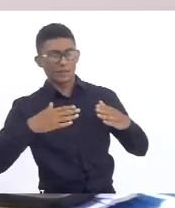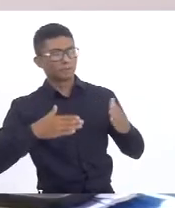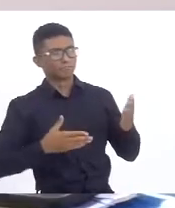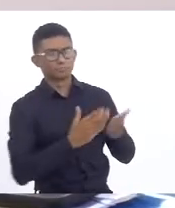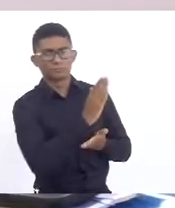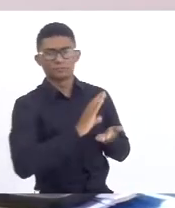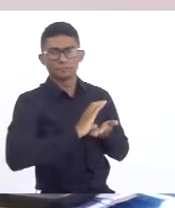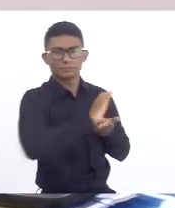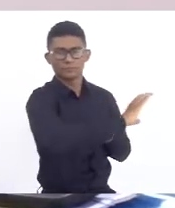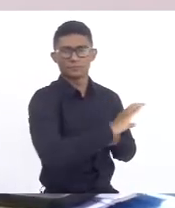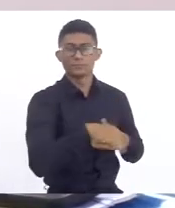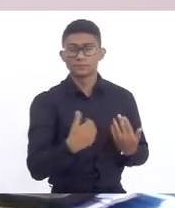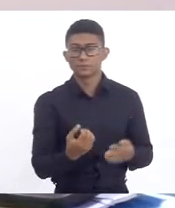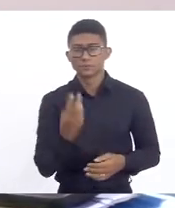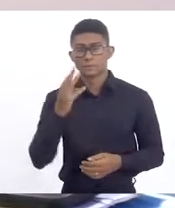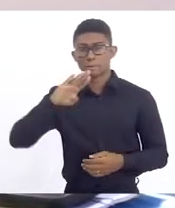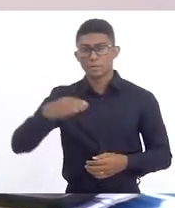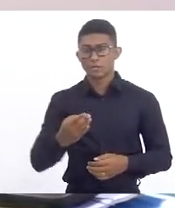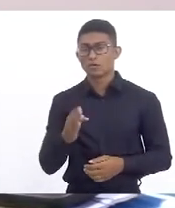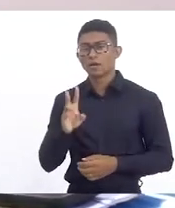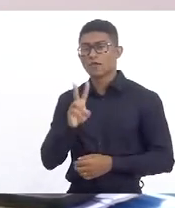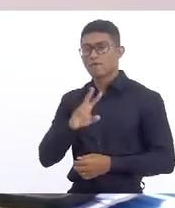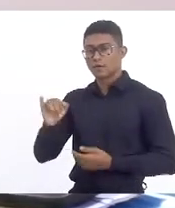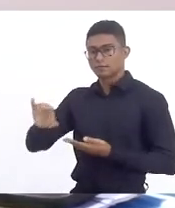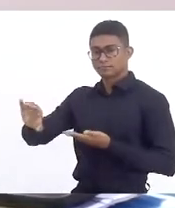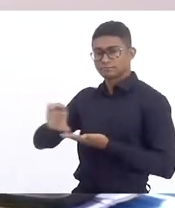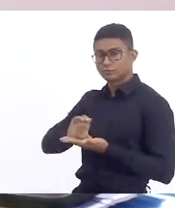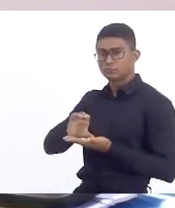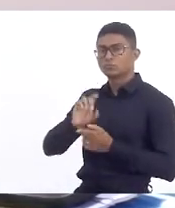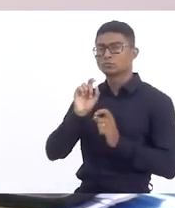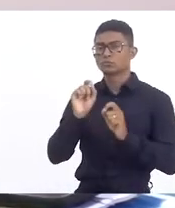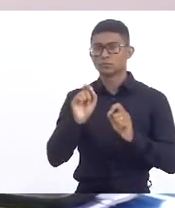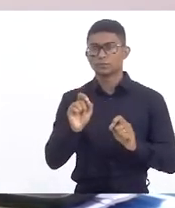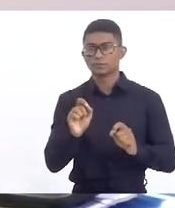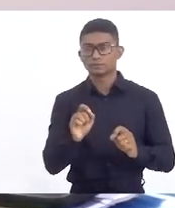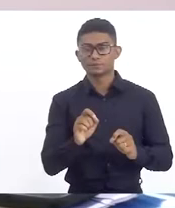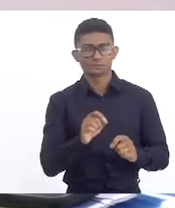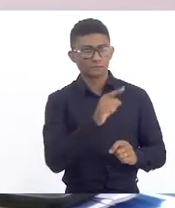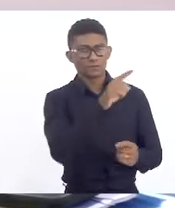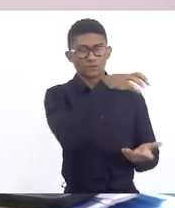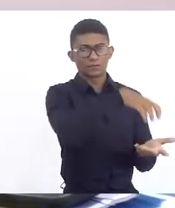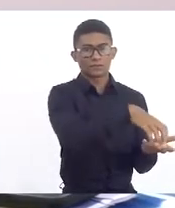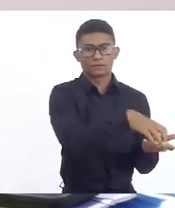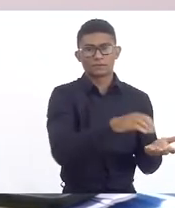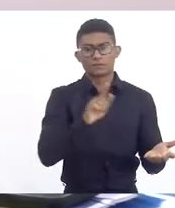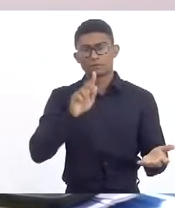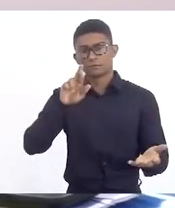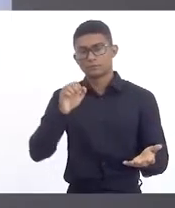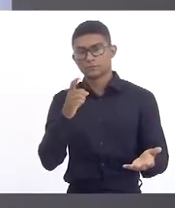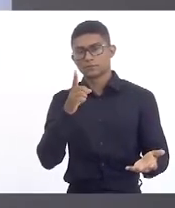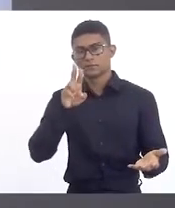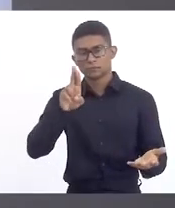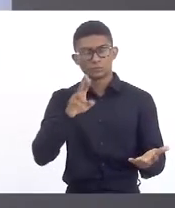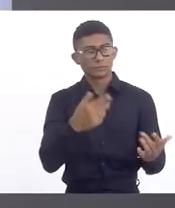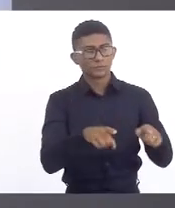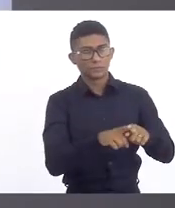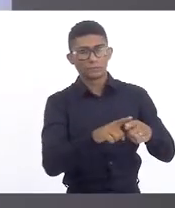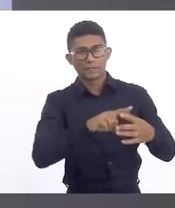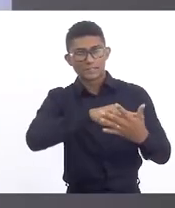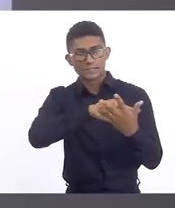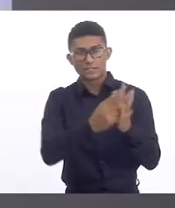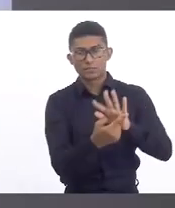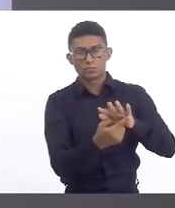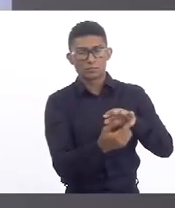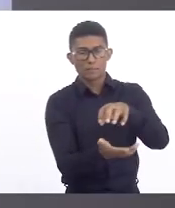vão ficar por conta da SEDAI, e a SEDAI vai investir na estação de tratamento do Guandu e nas 5 unidades das